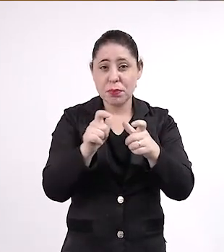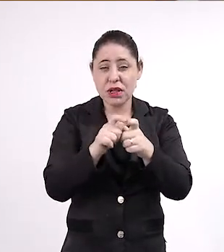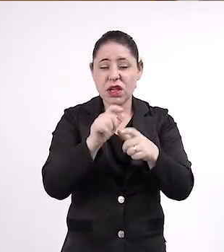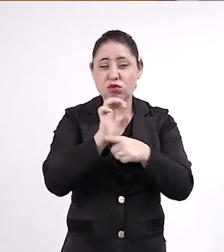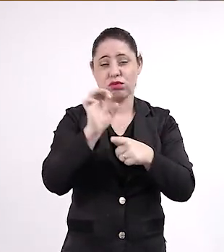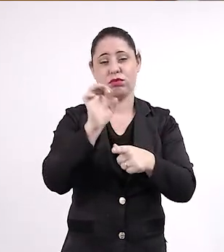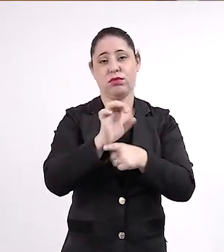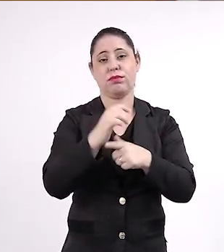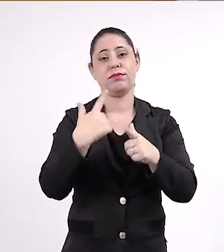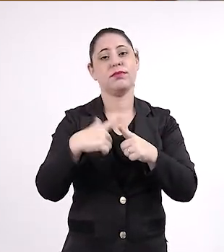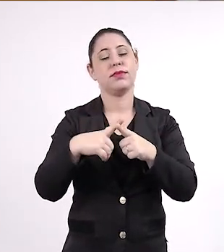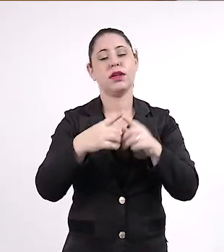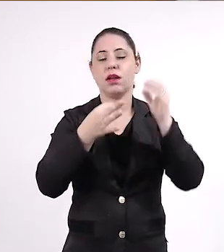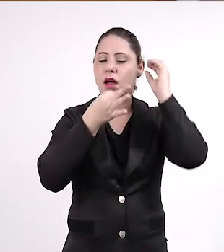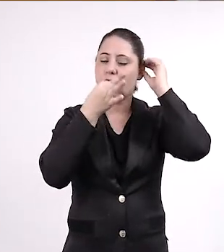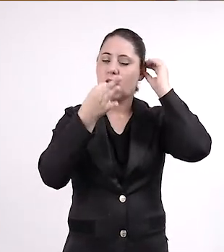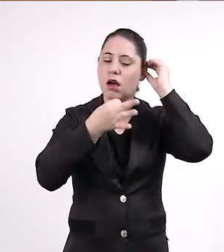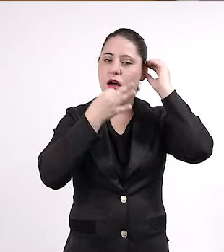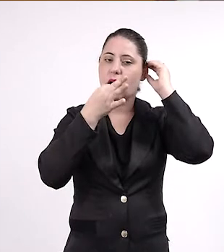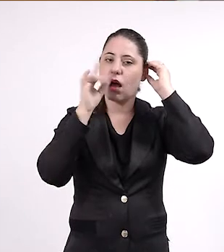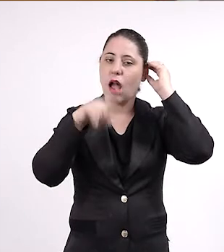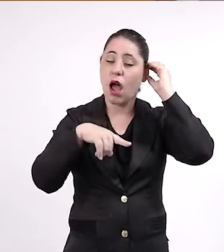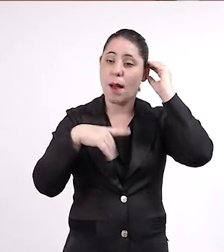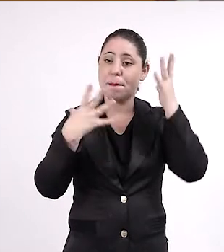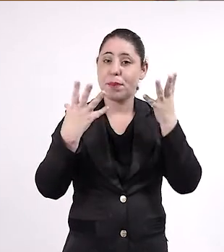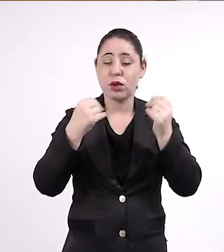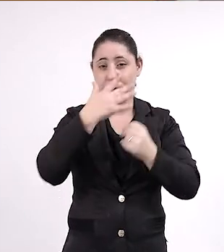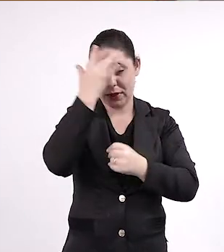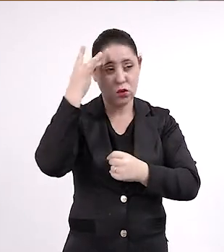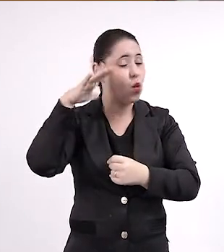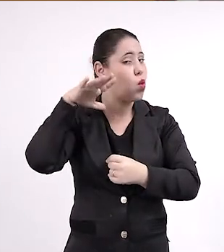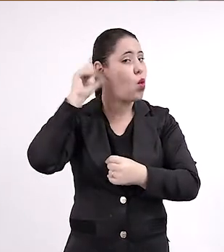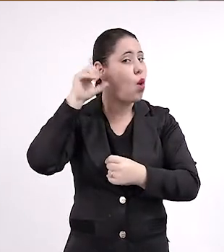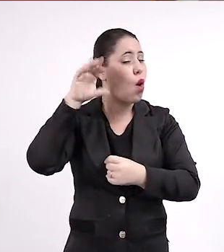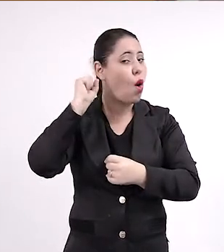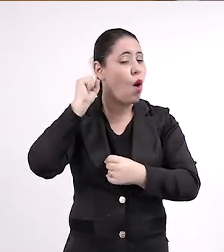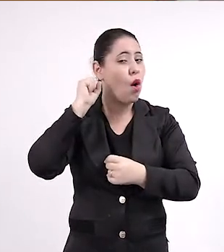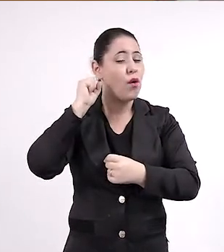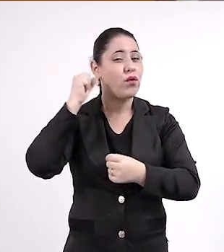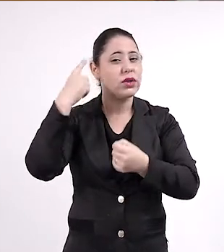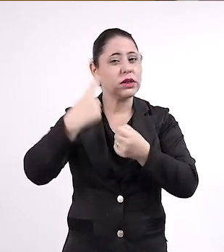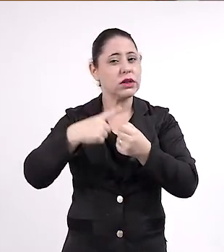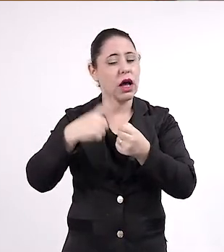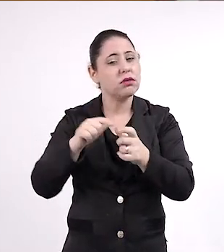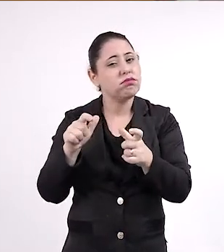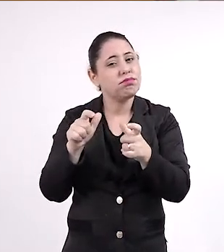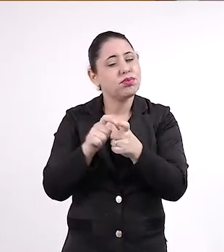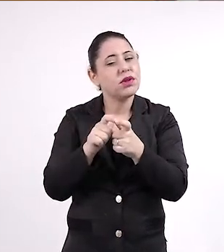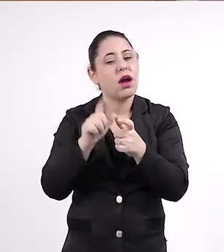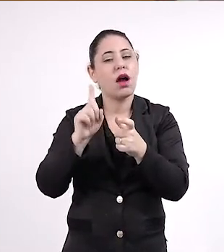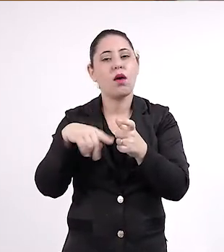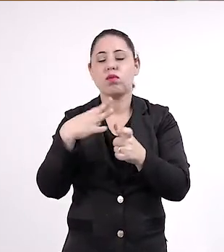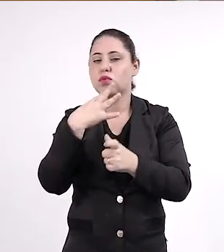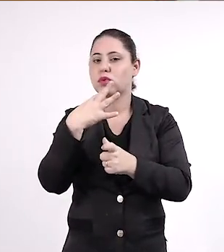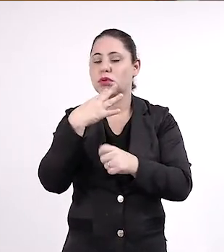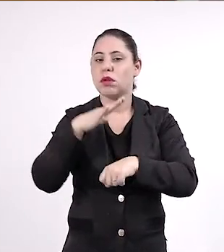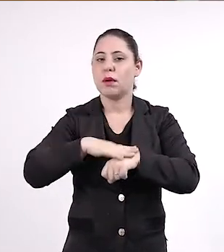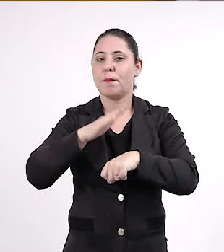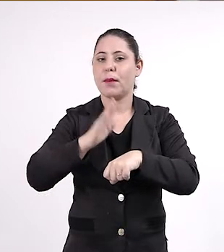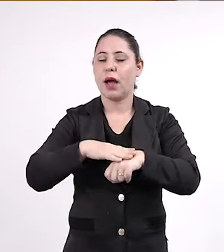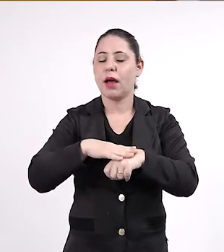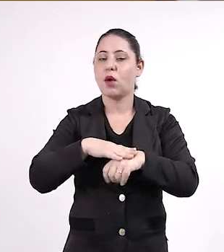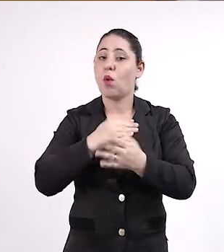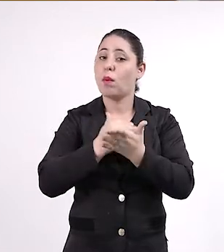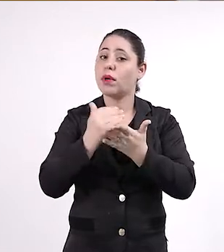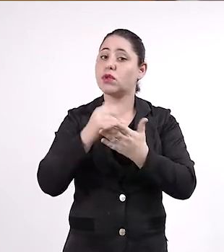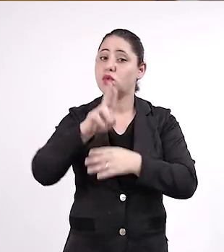estado, porque as rádios são veículos muito acessados pelas pessoas, notadamente no interior, para que elas conheçam mais